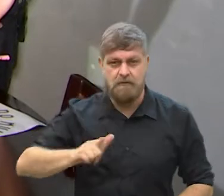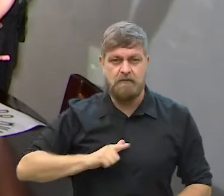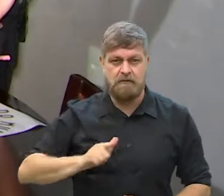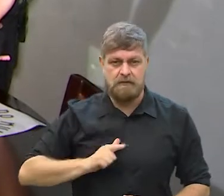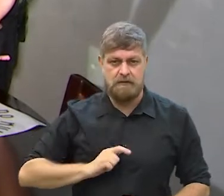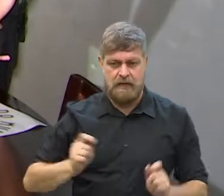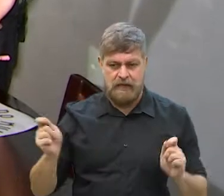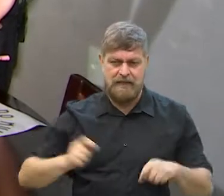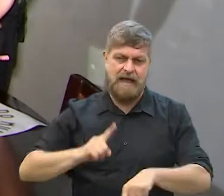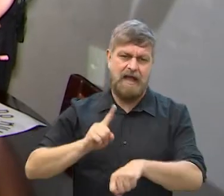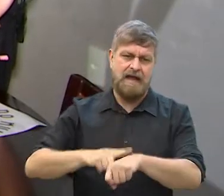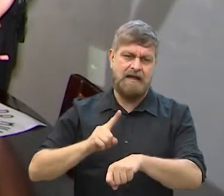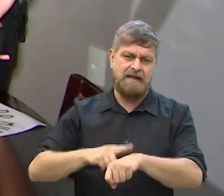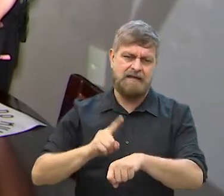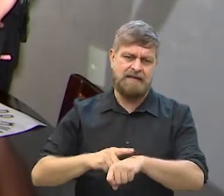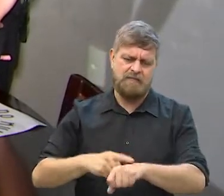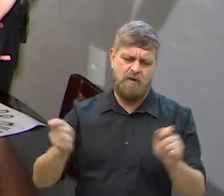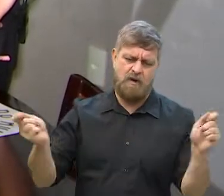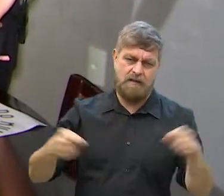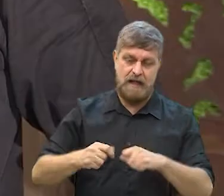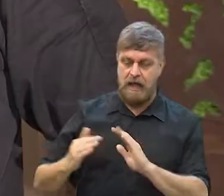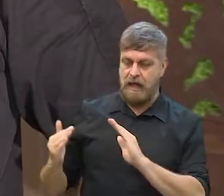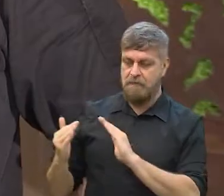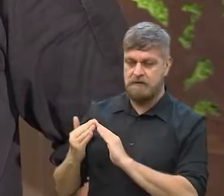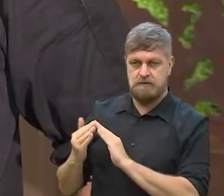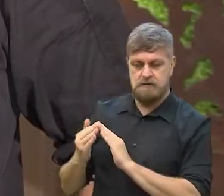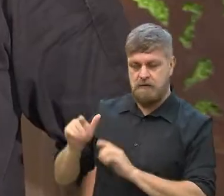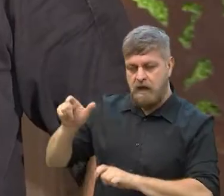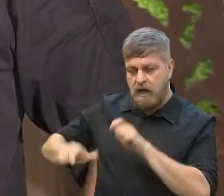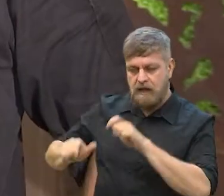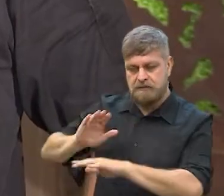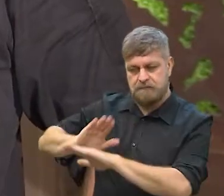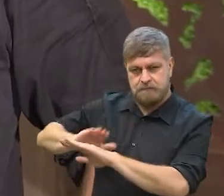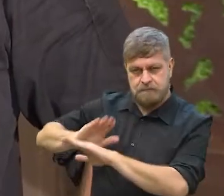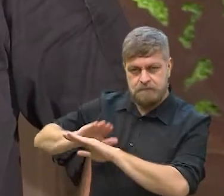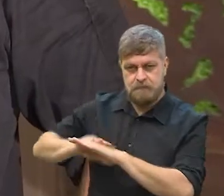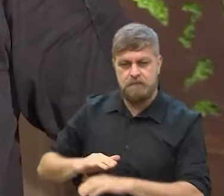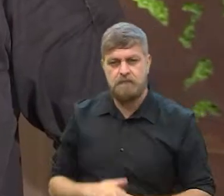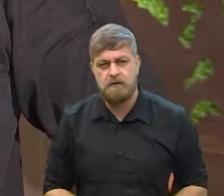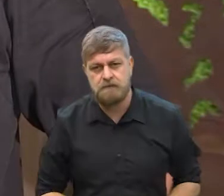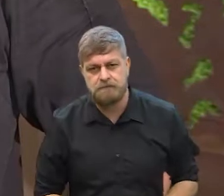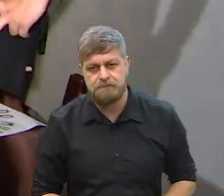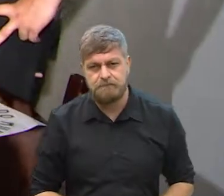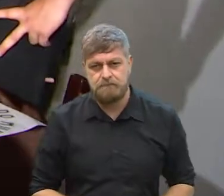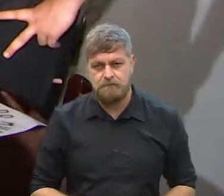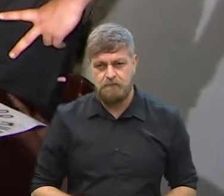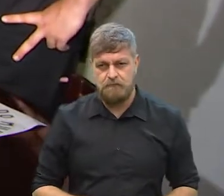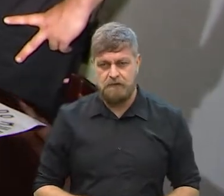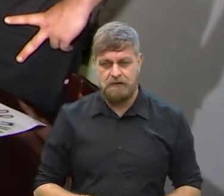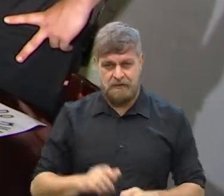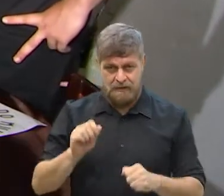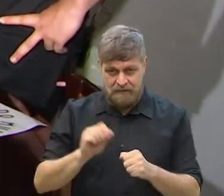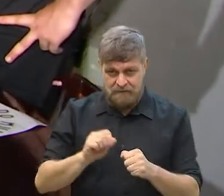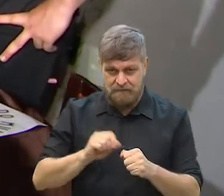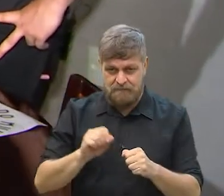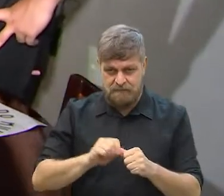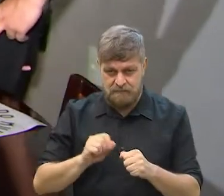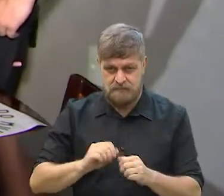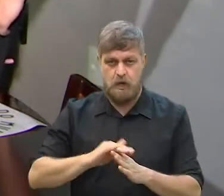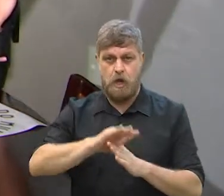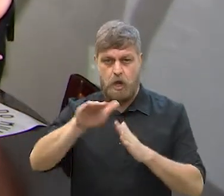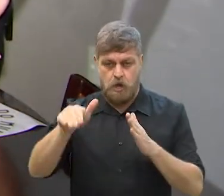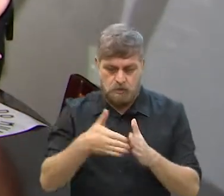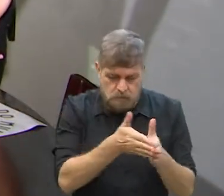levar muito tempo para você, né, de casa fazer. Sim, sim. Na verdade, se tu for fazer o processo de